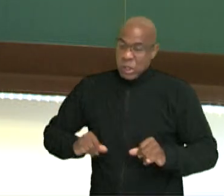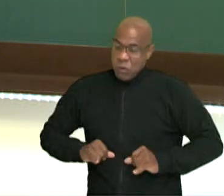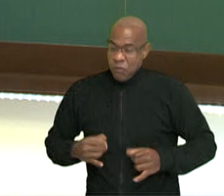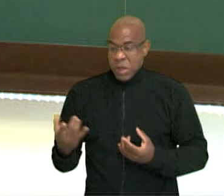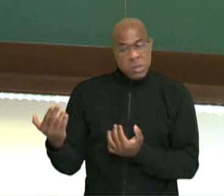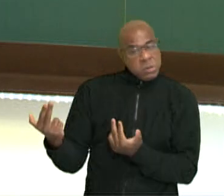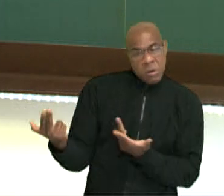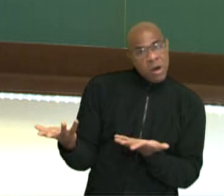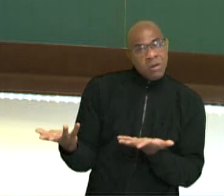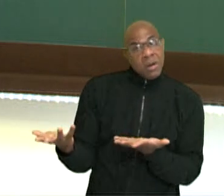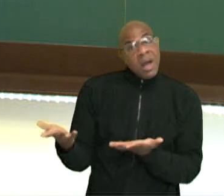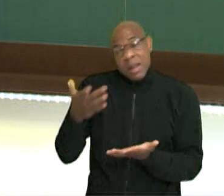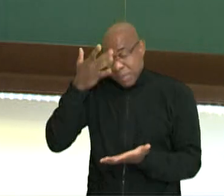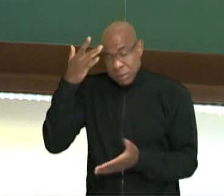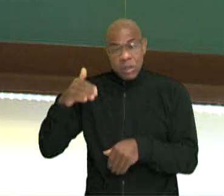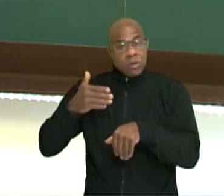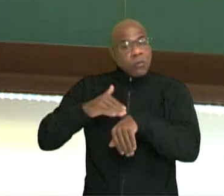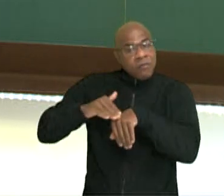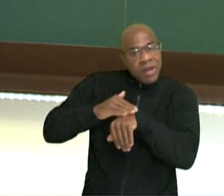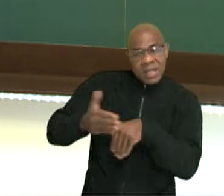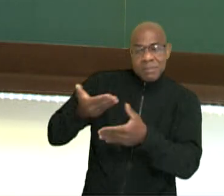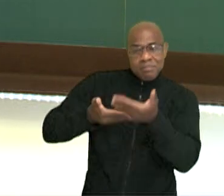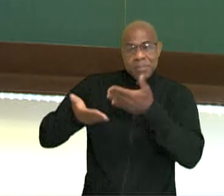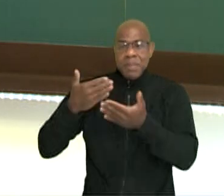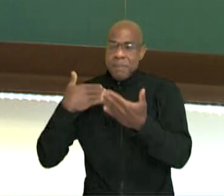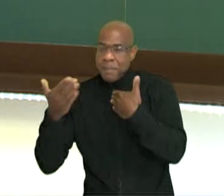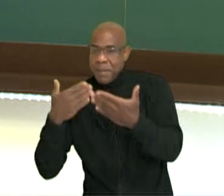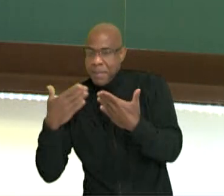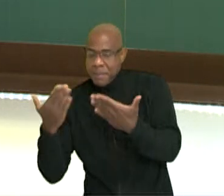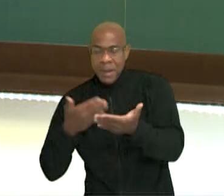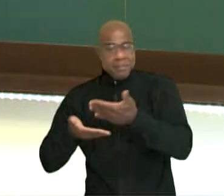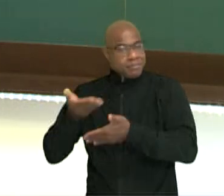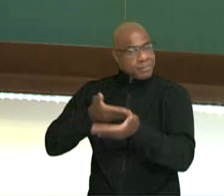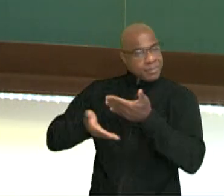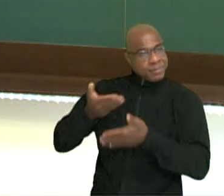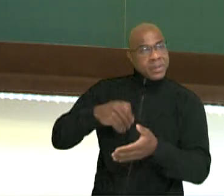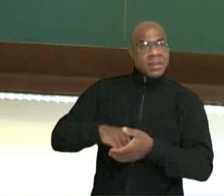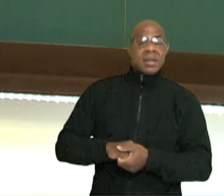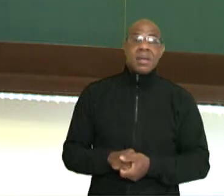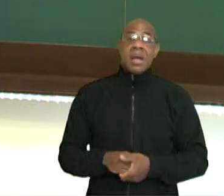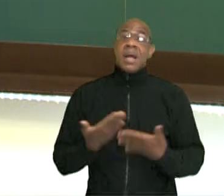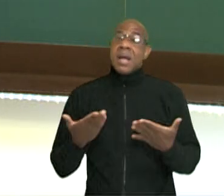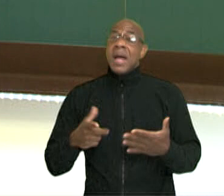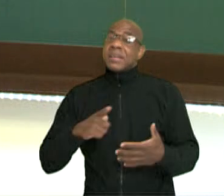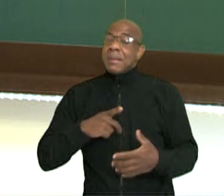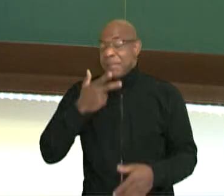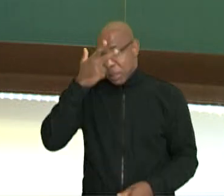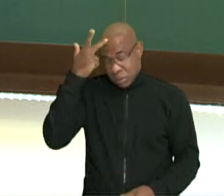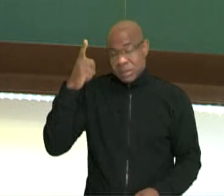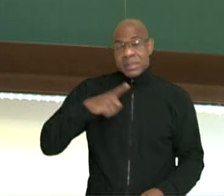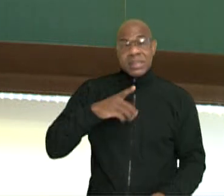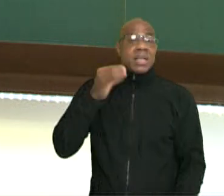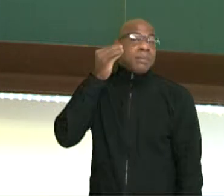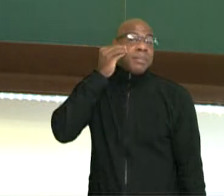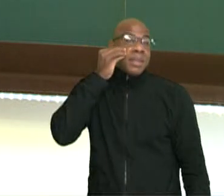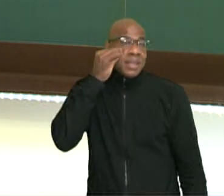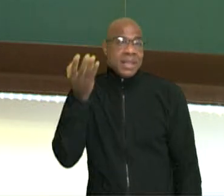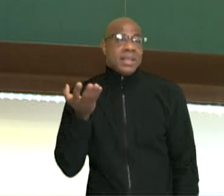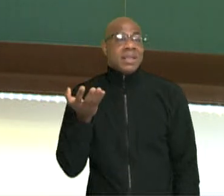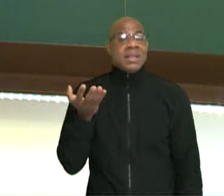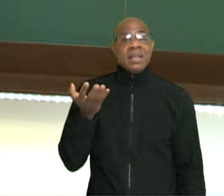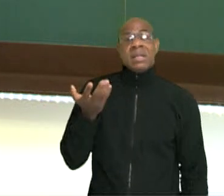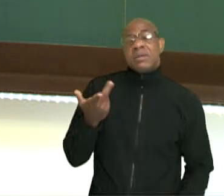não poderia deixar de citar aqui, são pessoas que passam por determinadas experiências, né? Experiências